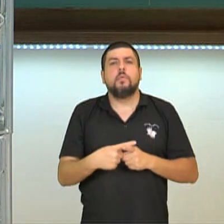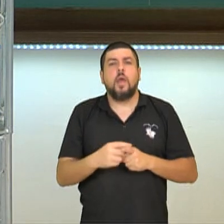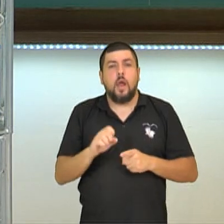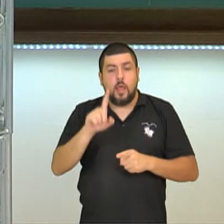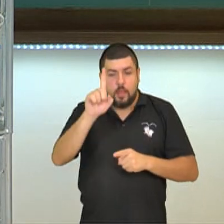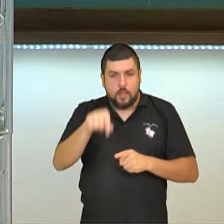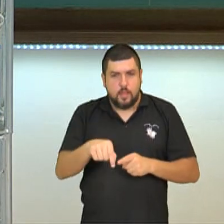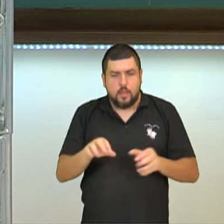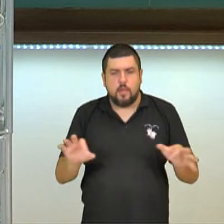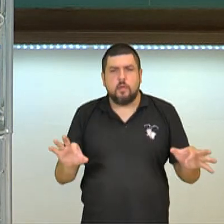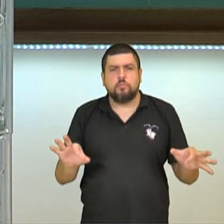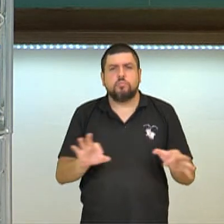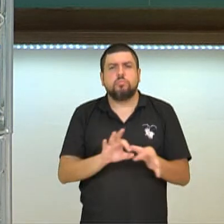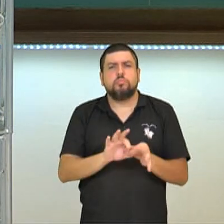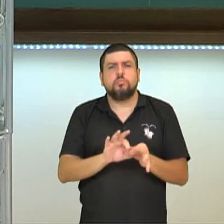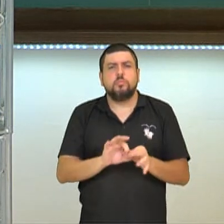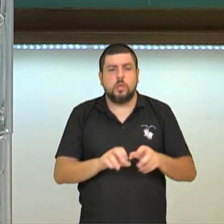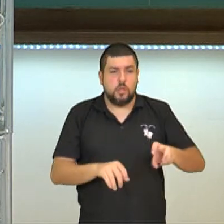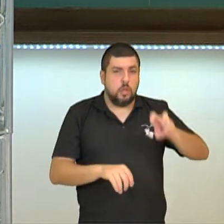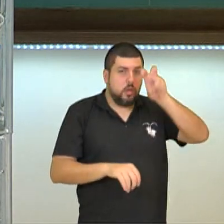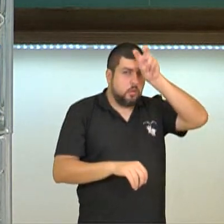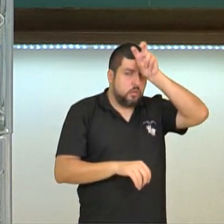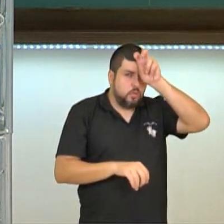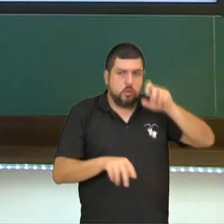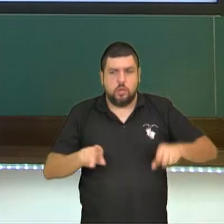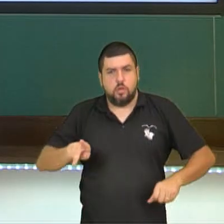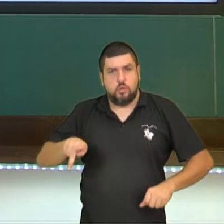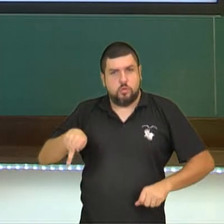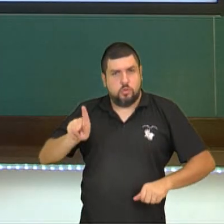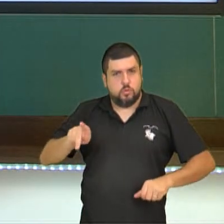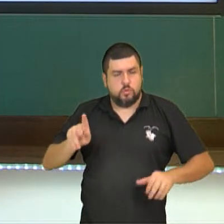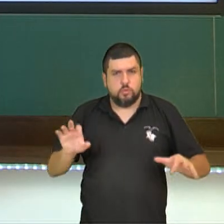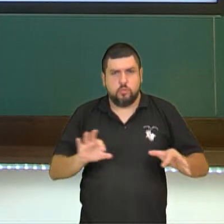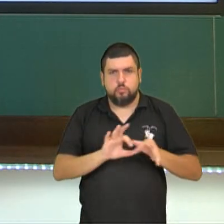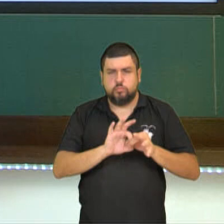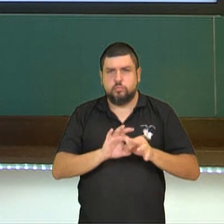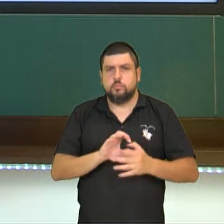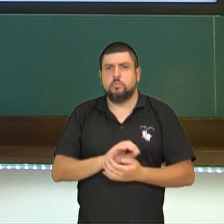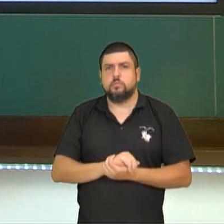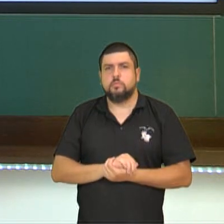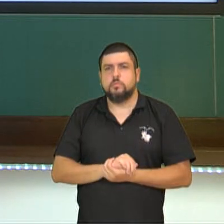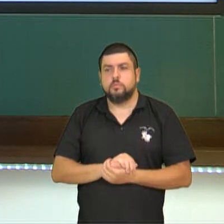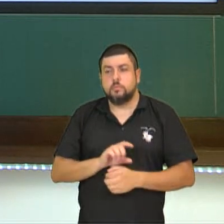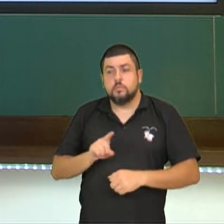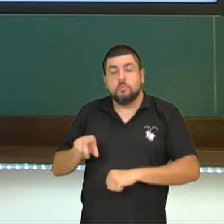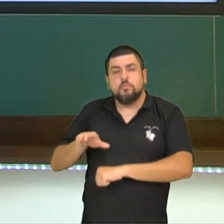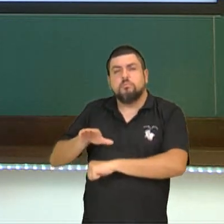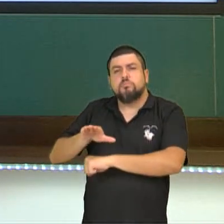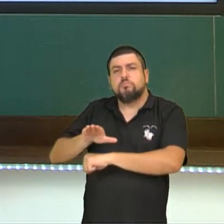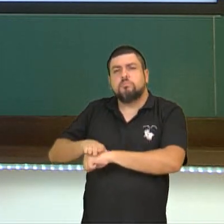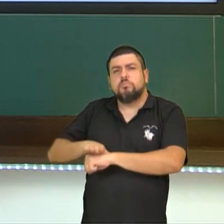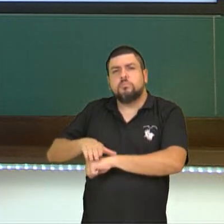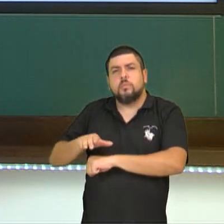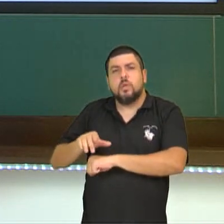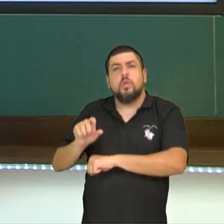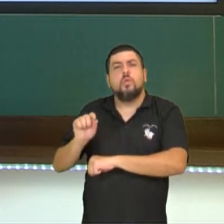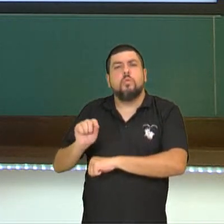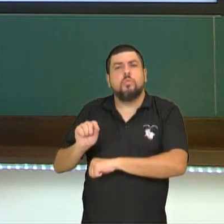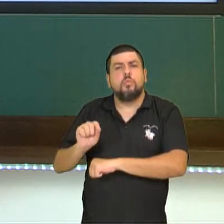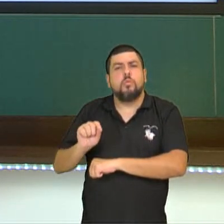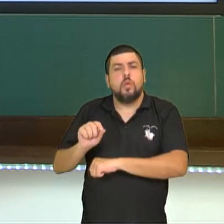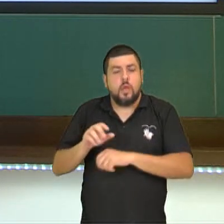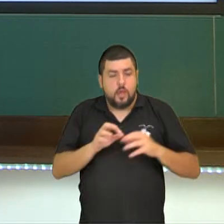dois reinos, reino de Cuxi com o reino Egito. Eles se autodenominavam parentes das dinastias